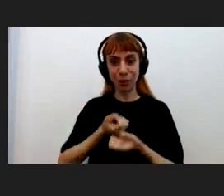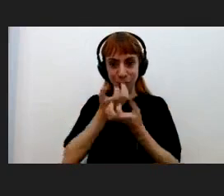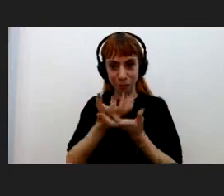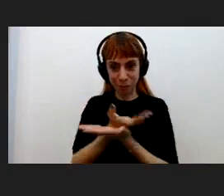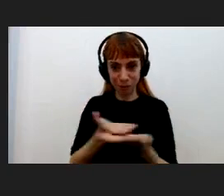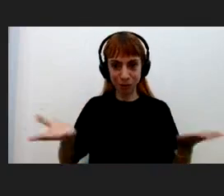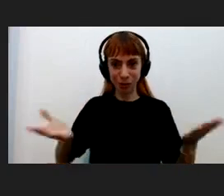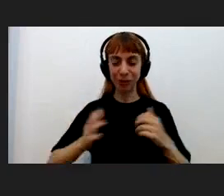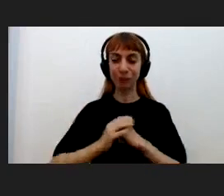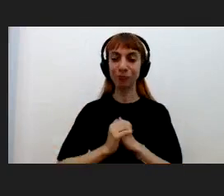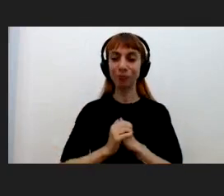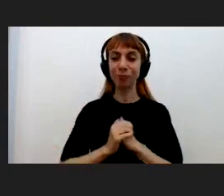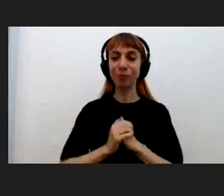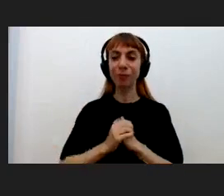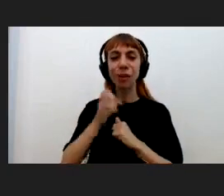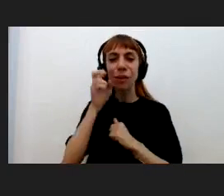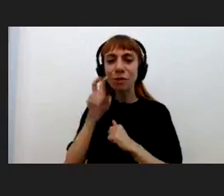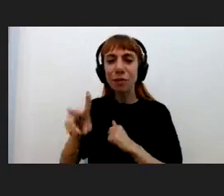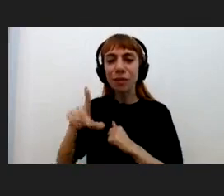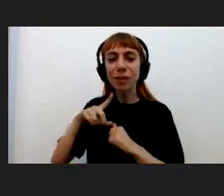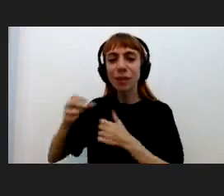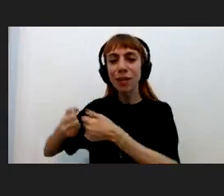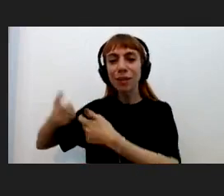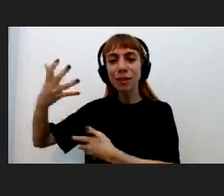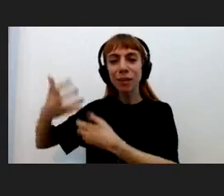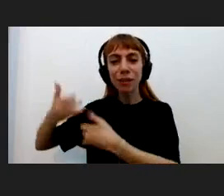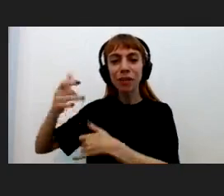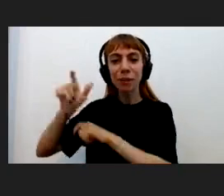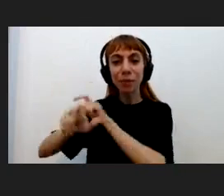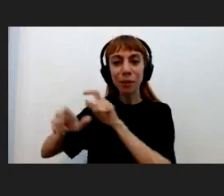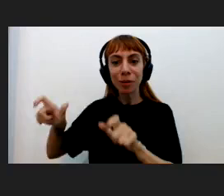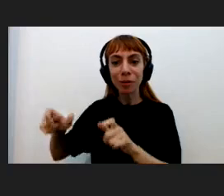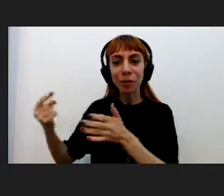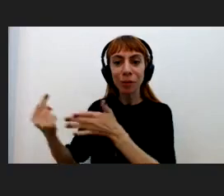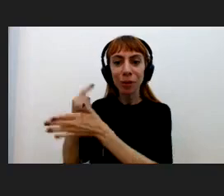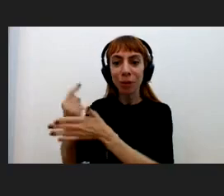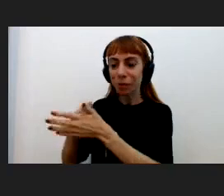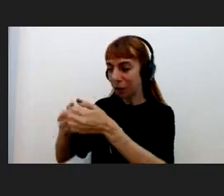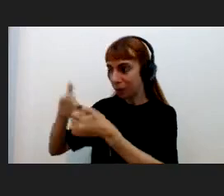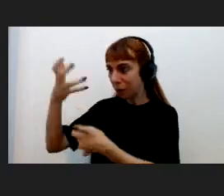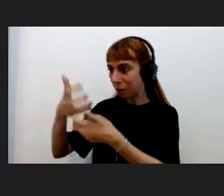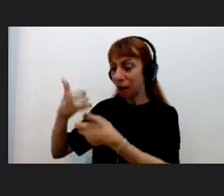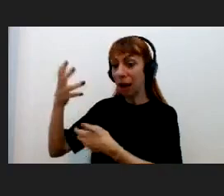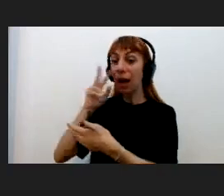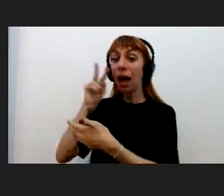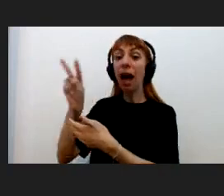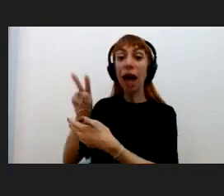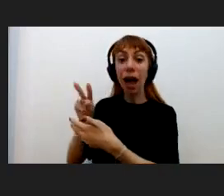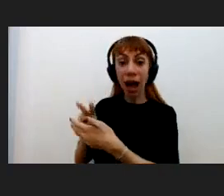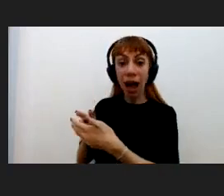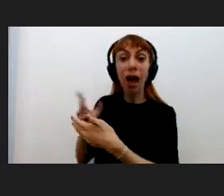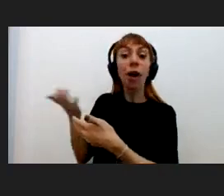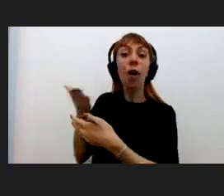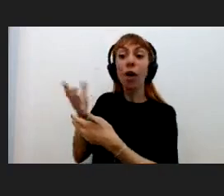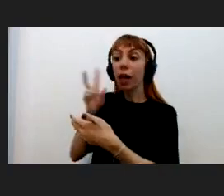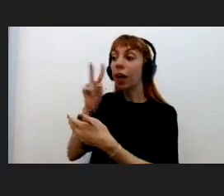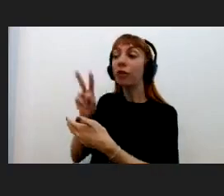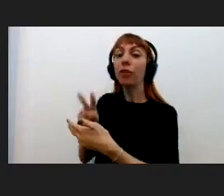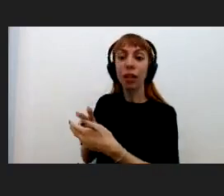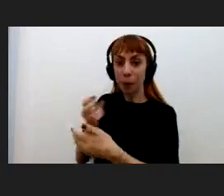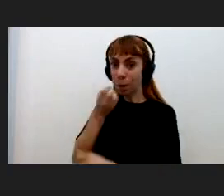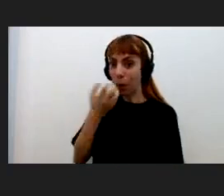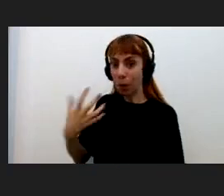Deixa eu ver se tem alguém que escreveu no chat. Ah, beleza. Boa, gente. Agora que eu vi aqui, ó. O